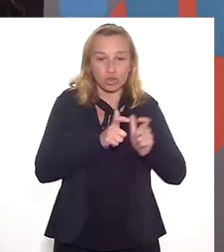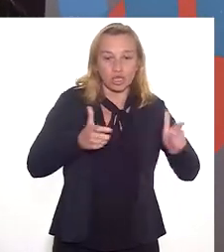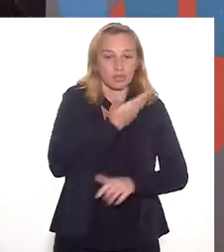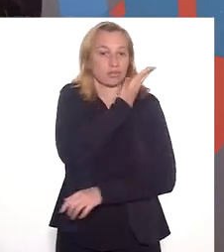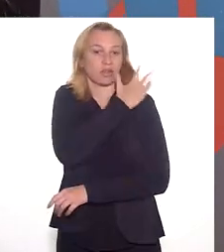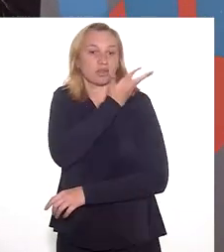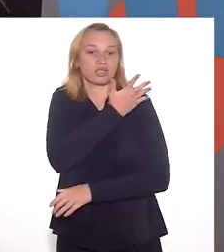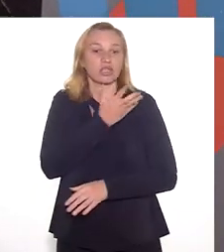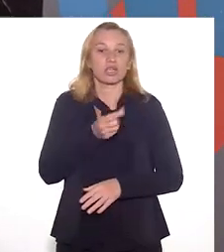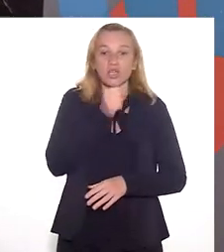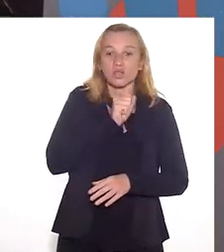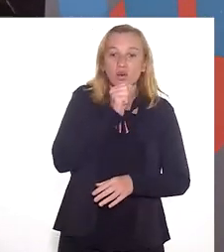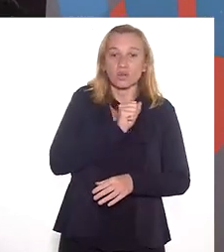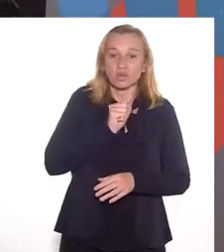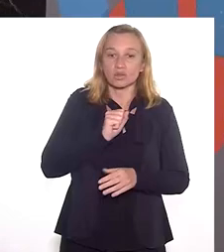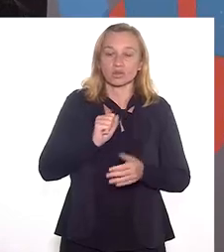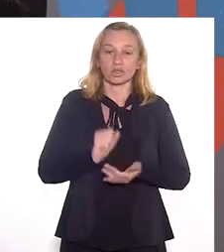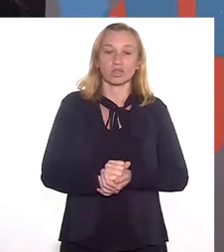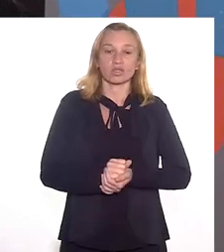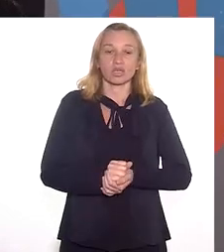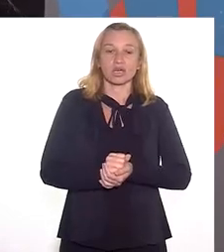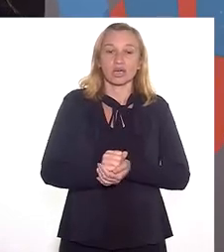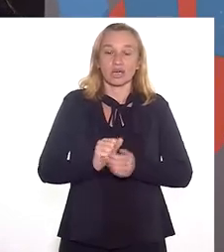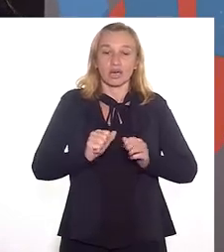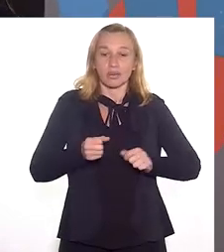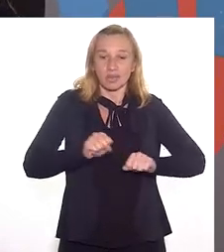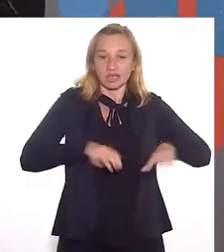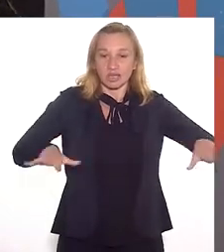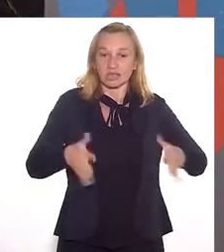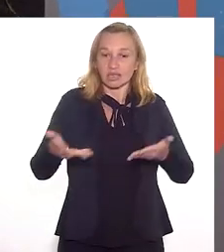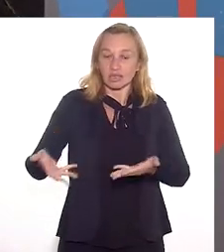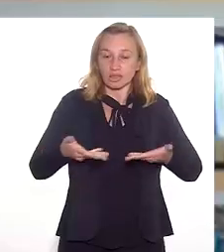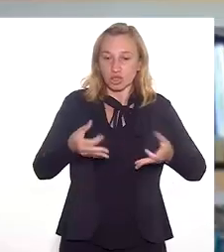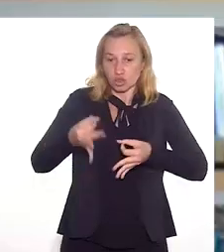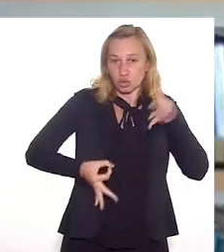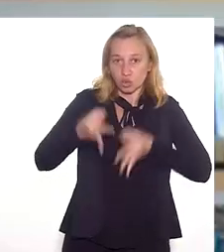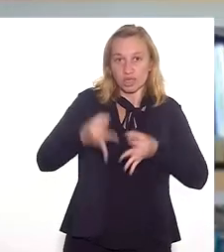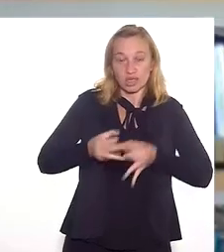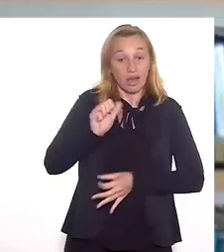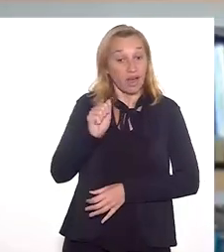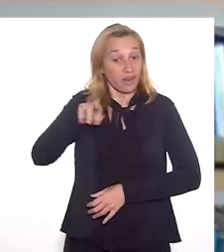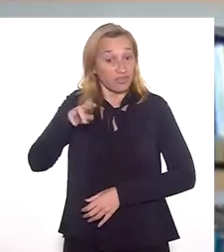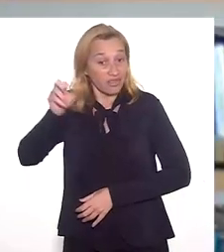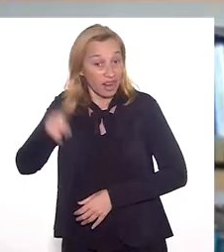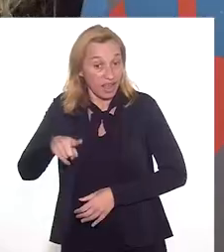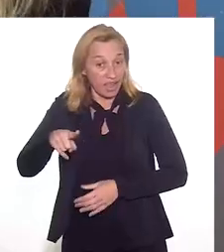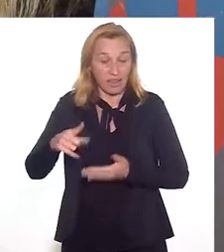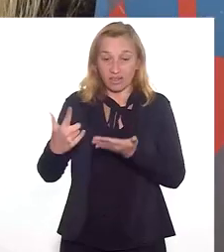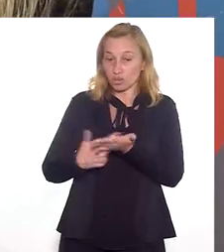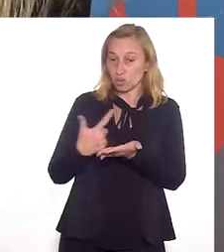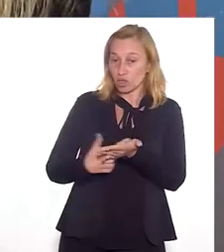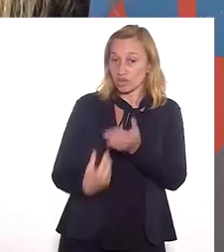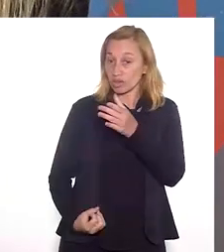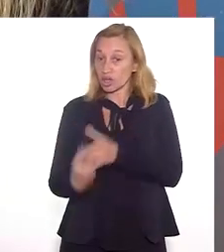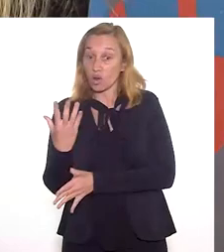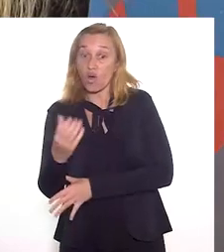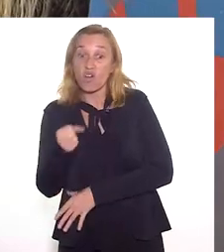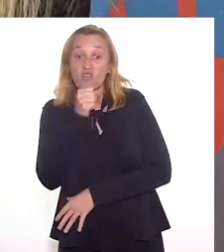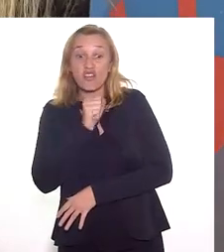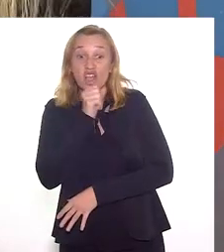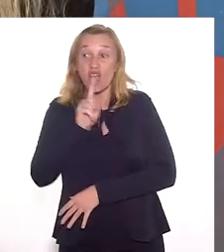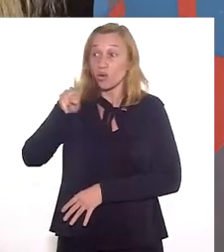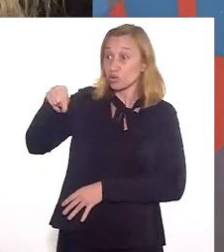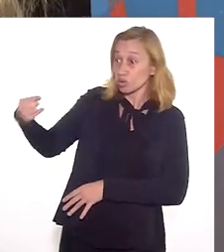contra idosos durante a pandemia. Então, convidamos a juíza Andréia Pachá, autora do livro Velhos São os